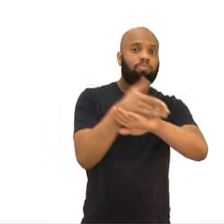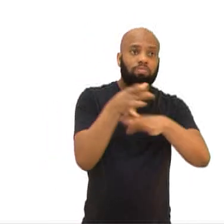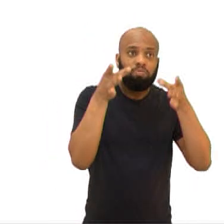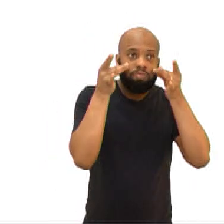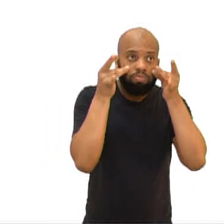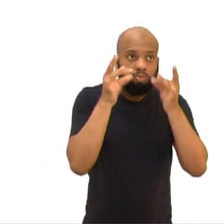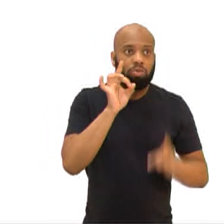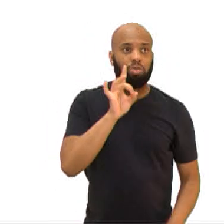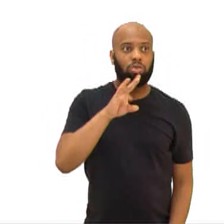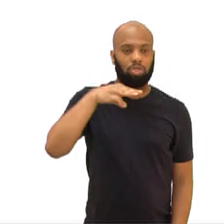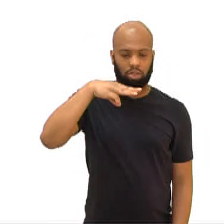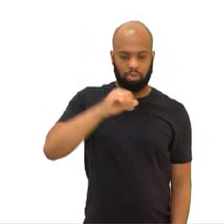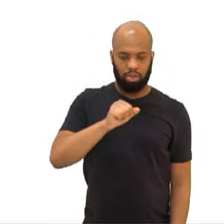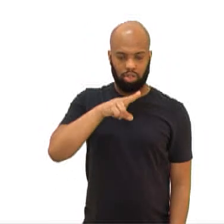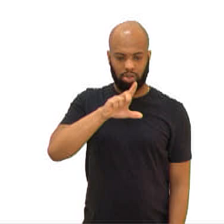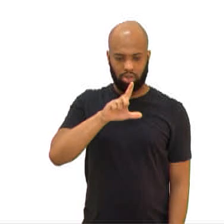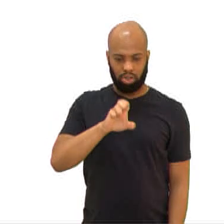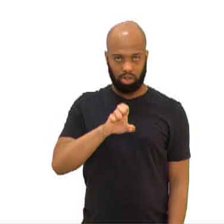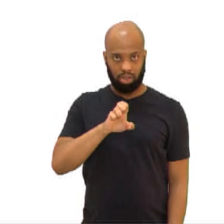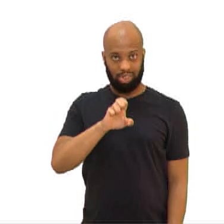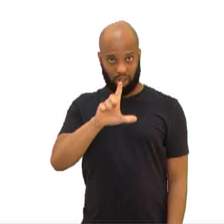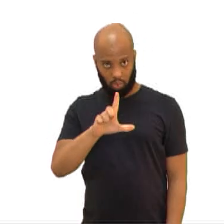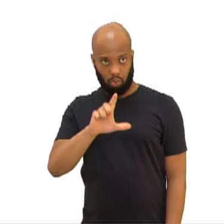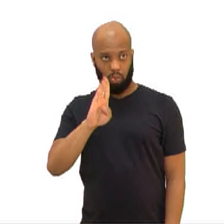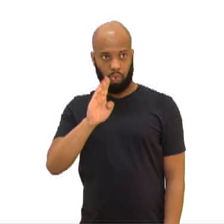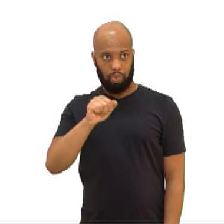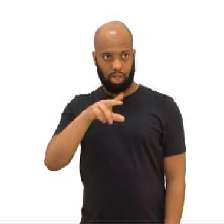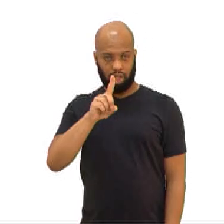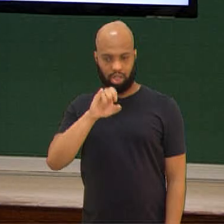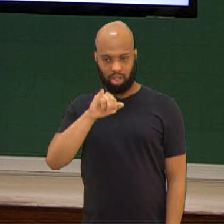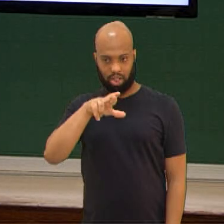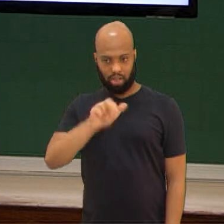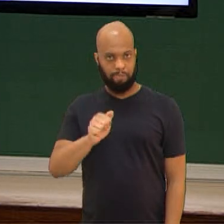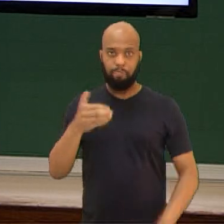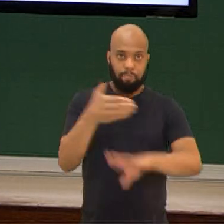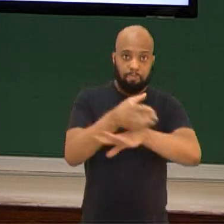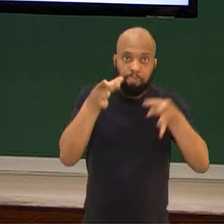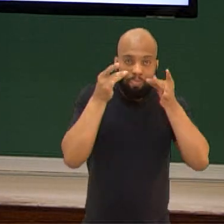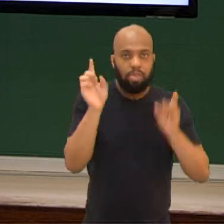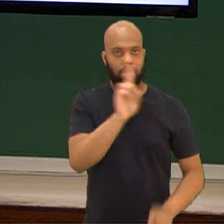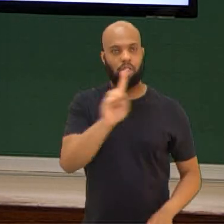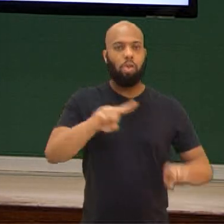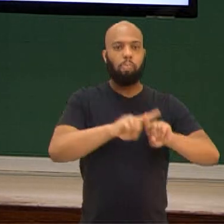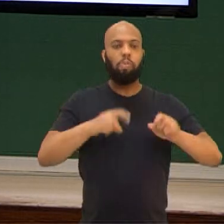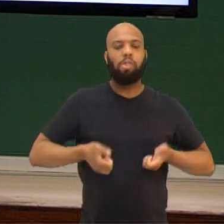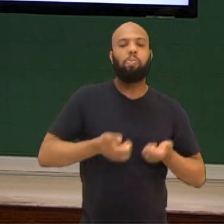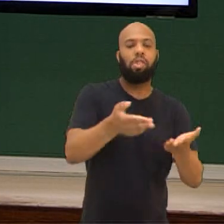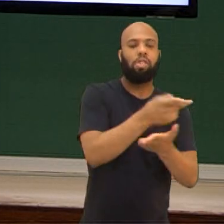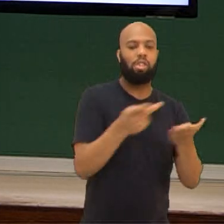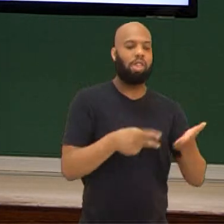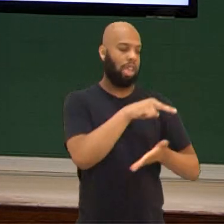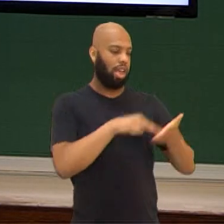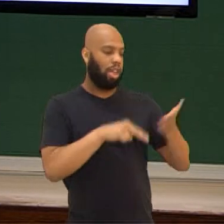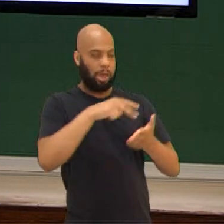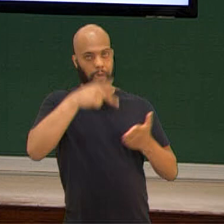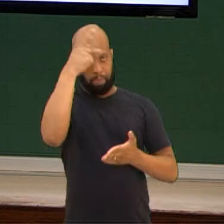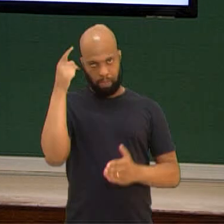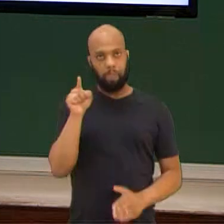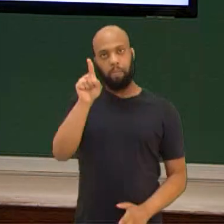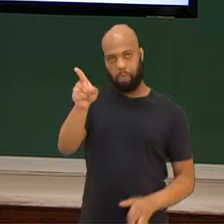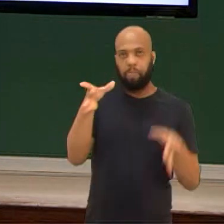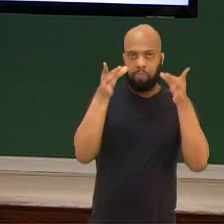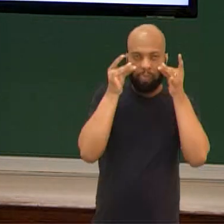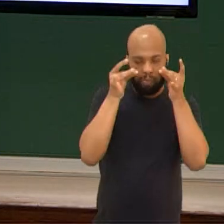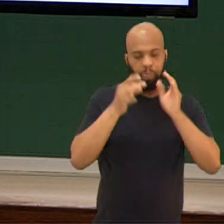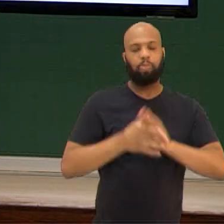foi o Manuel Bandeira. Ele não estava pessoalmente nesse dia, mas ele mandou uma poesia para ser lida por um dos poetas que